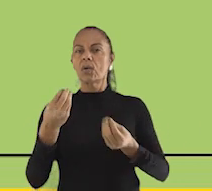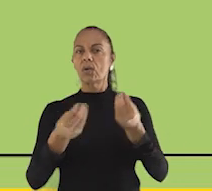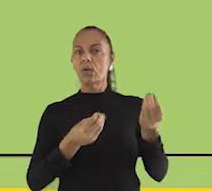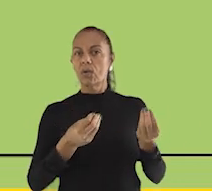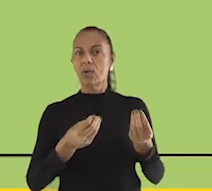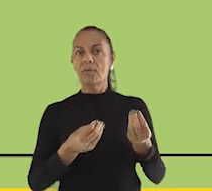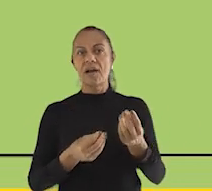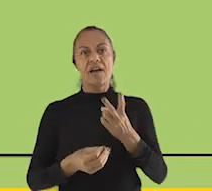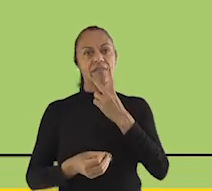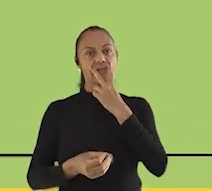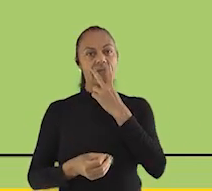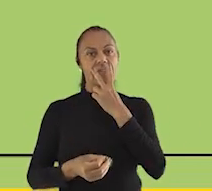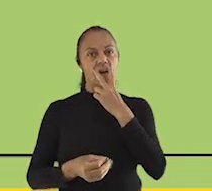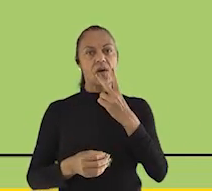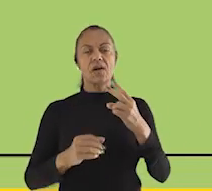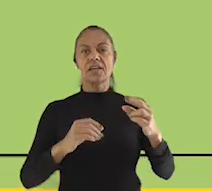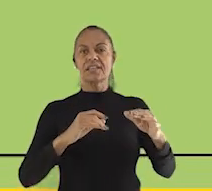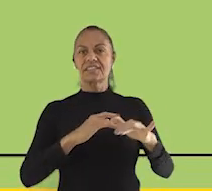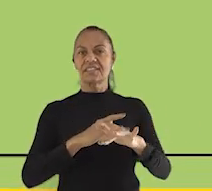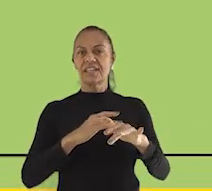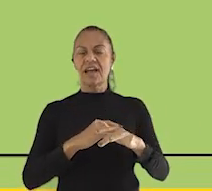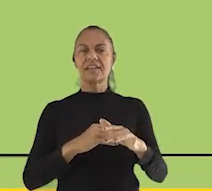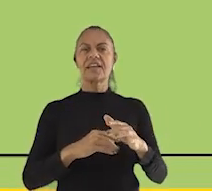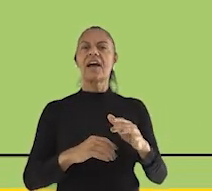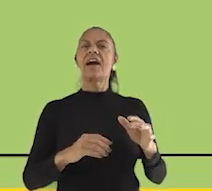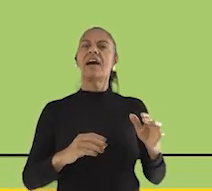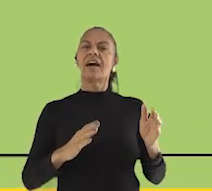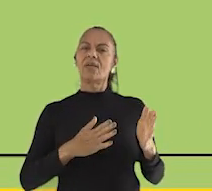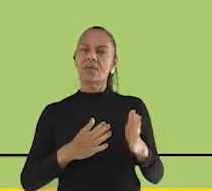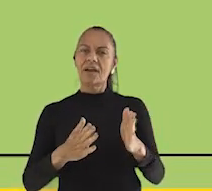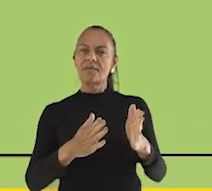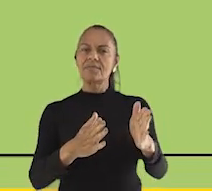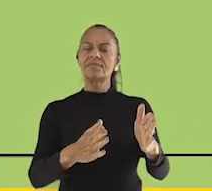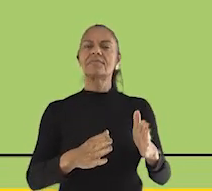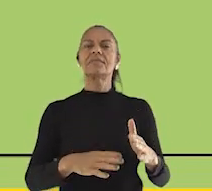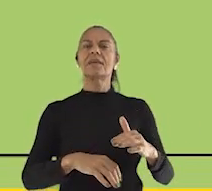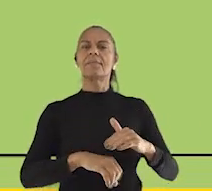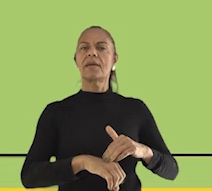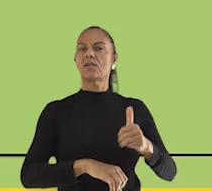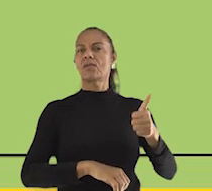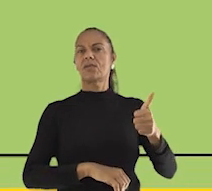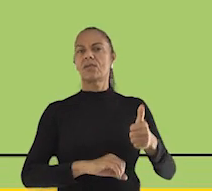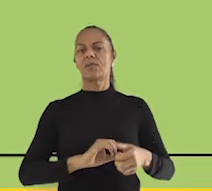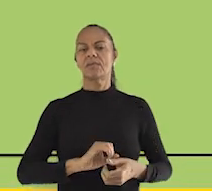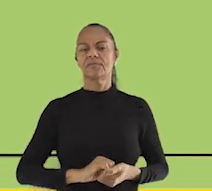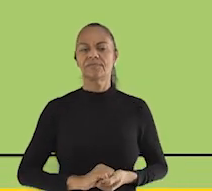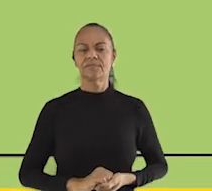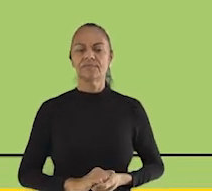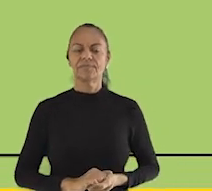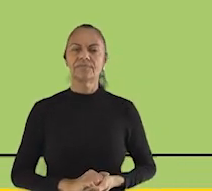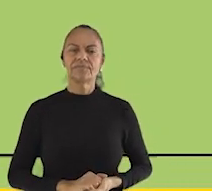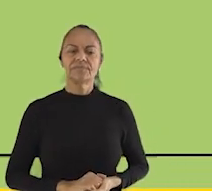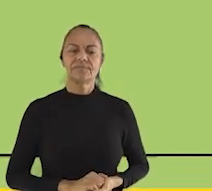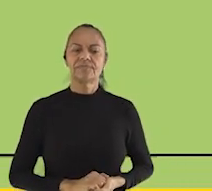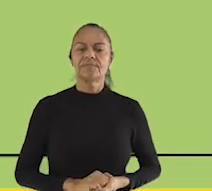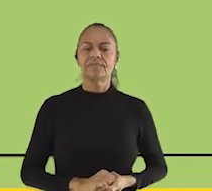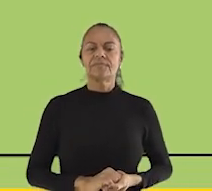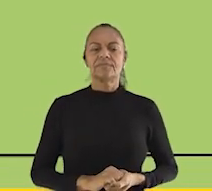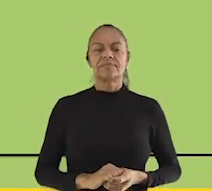por dentro da cidade de Vitória é o mais rápido do que o caminho que passa pela rodovia e pela cidade de